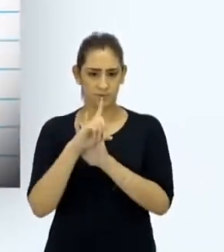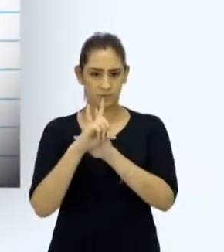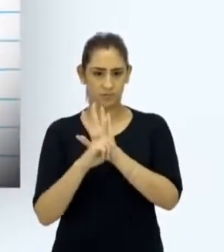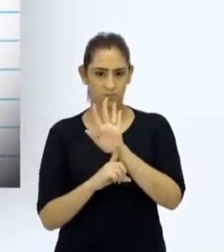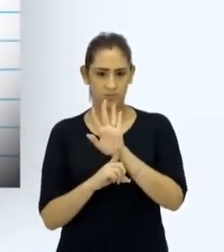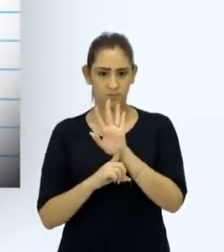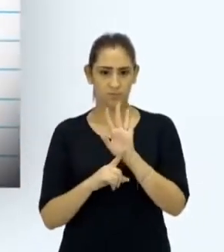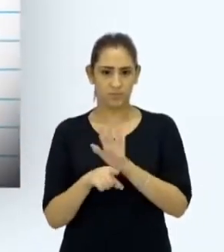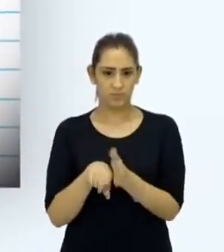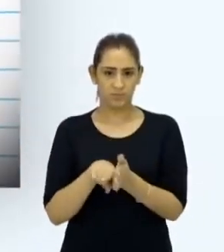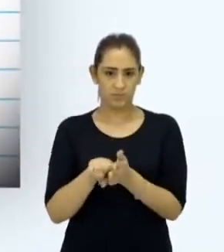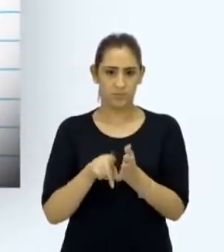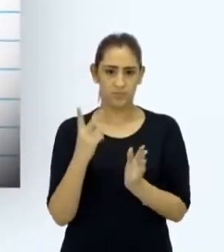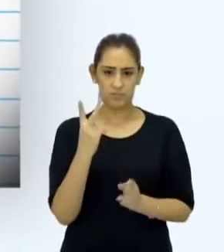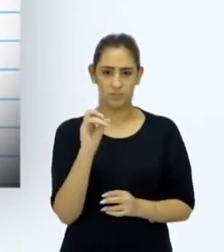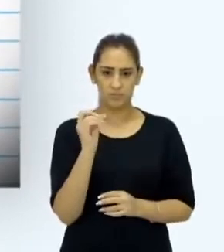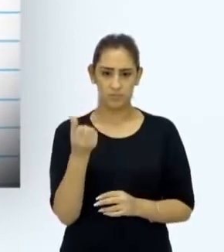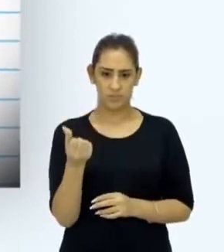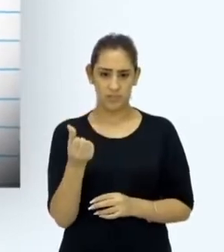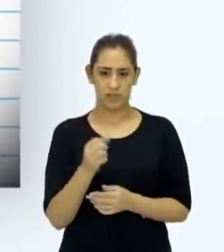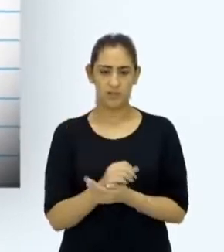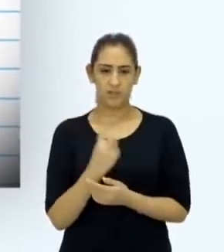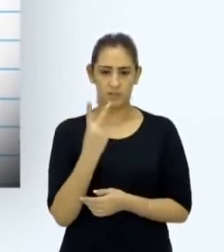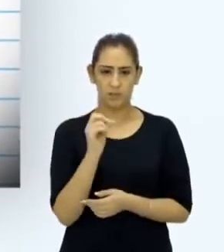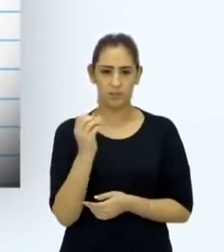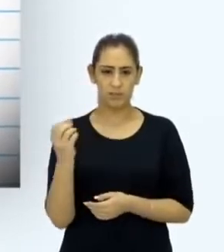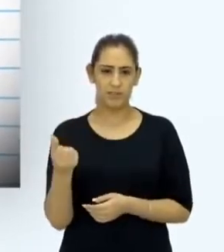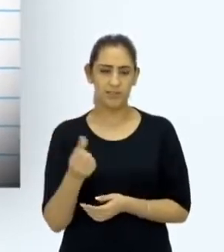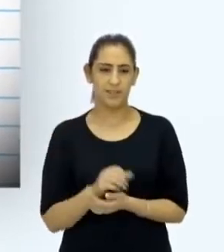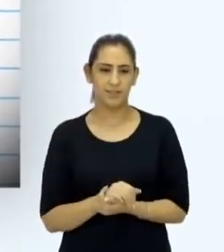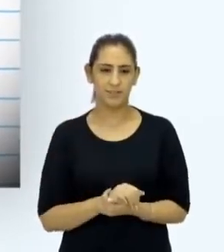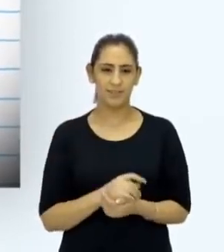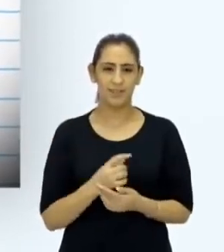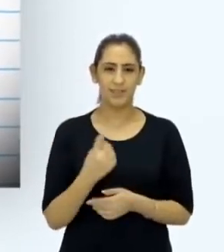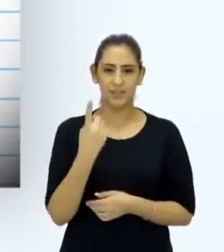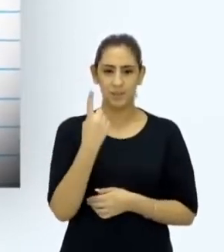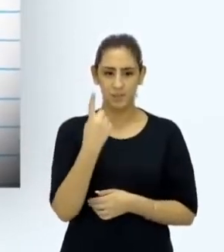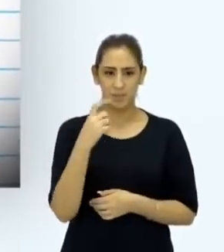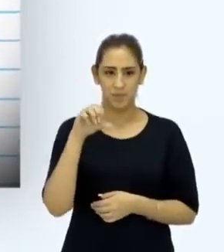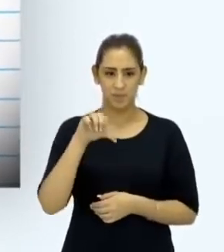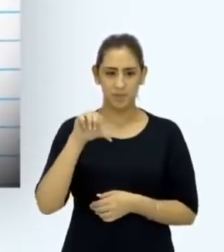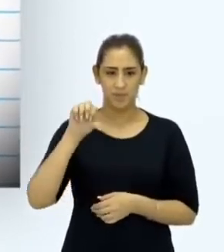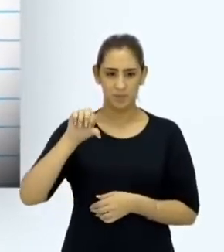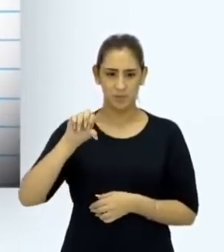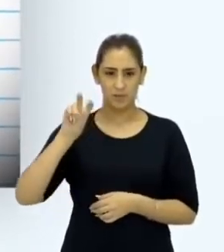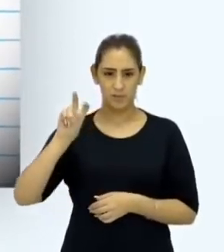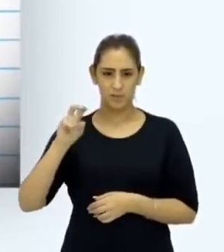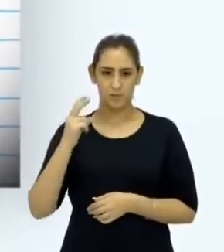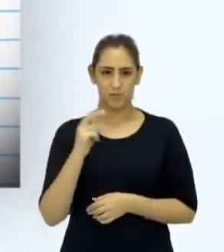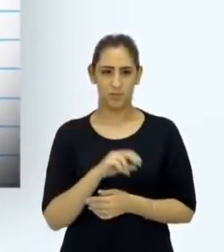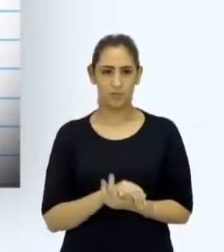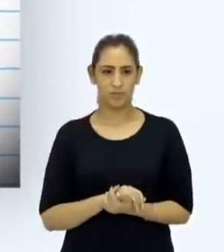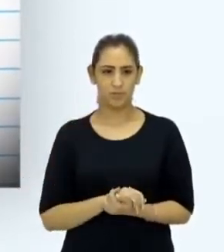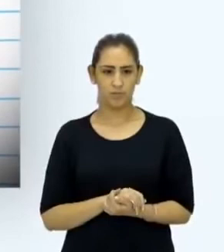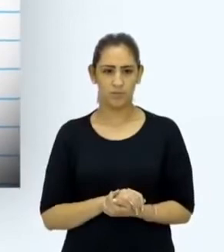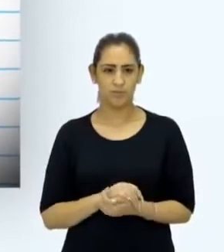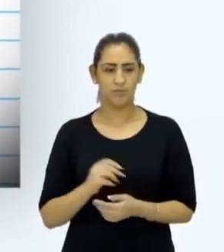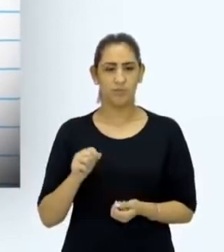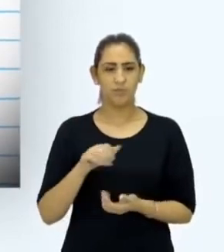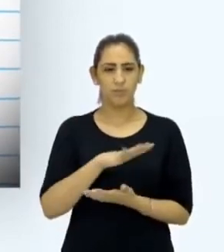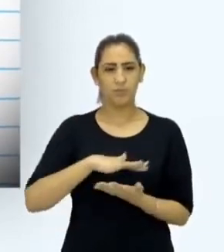em 2006? Entre o censo agropecuário de 95 e o de 2006, a área e a produção de soja